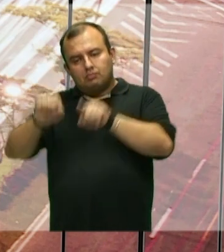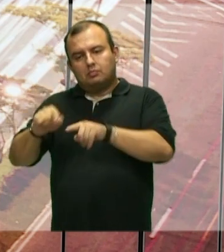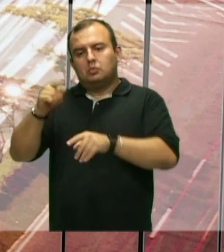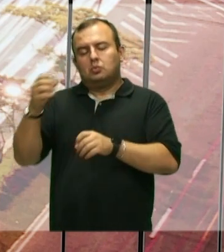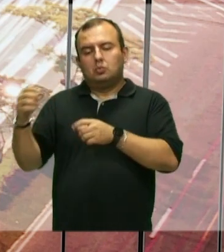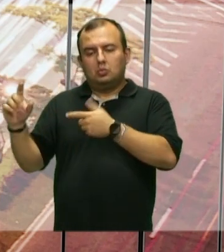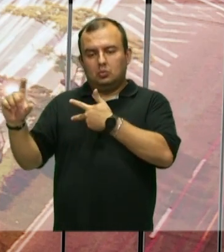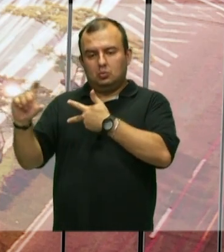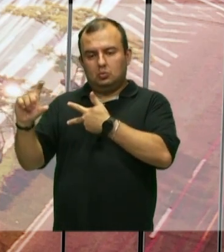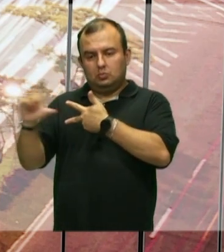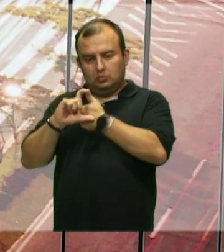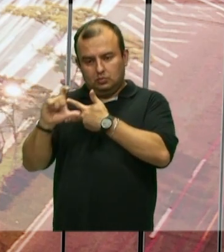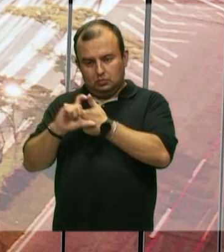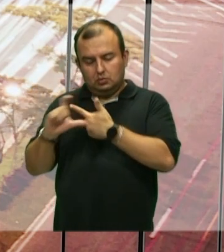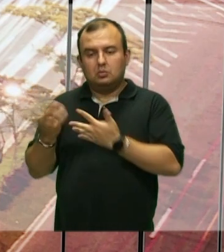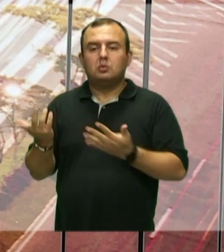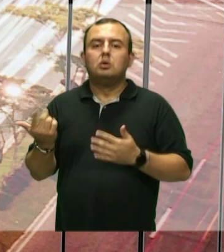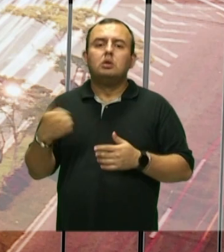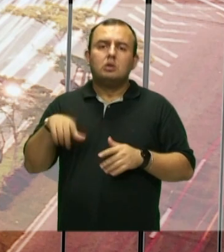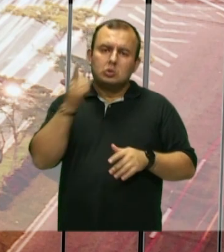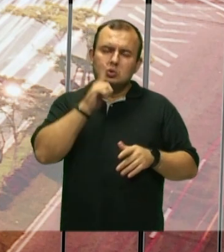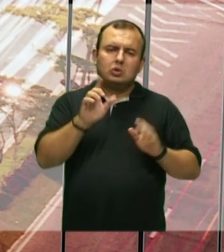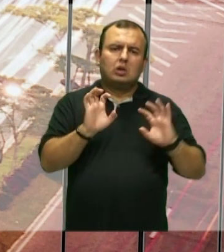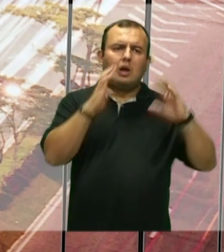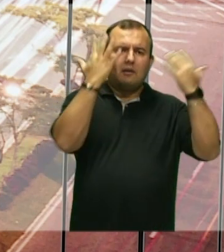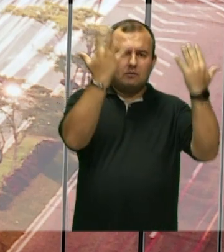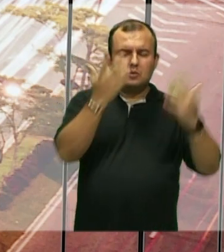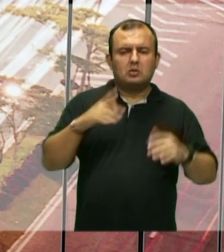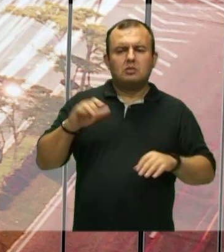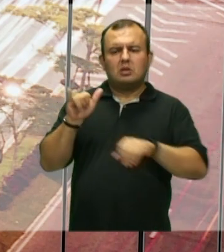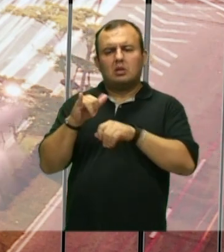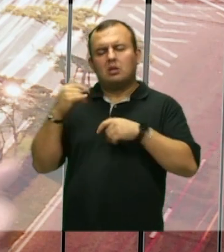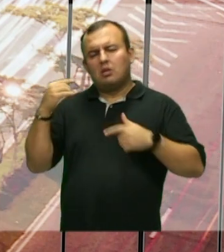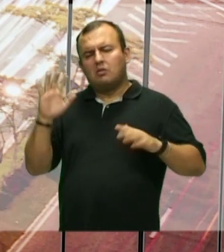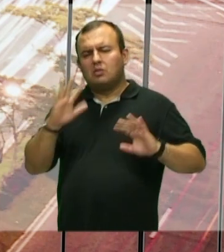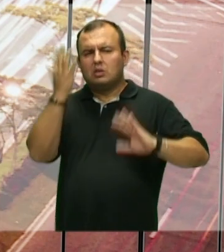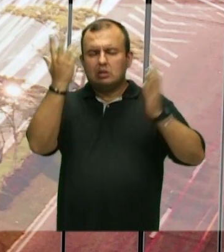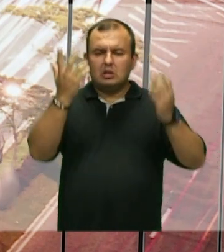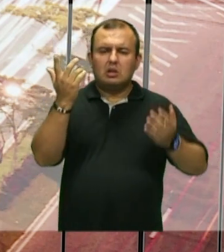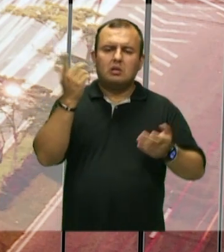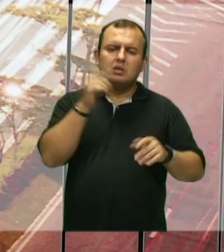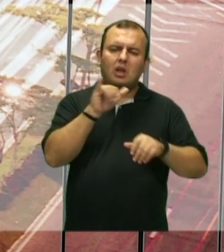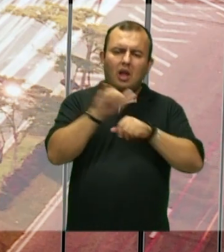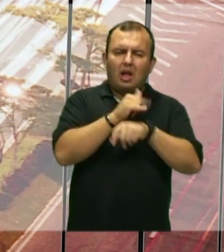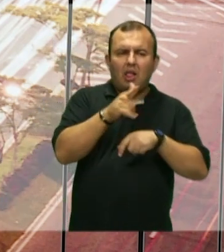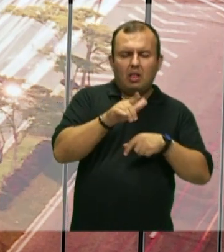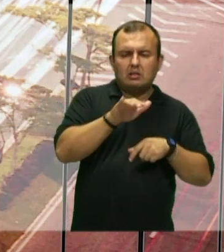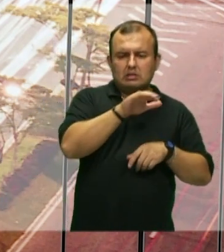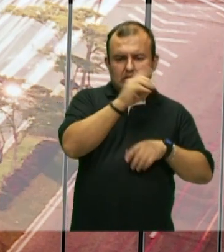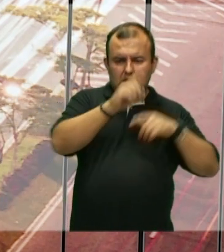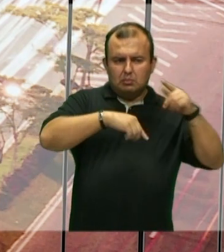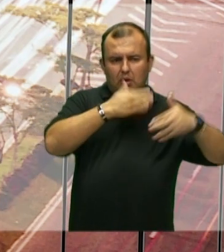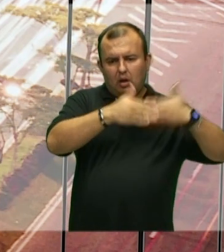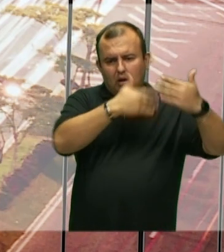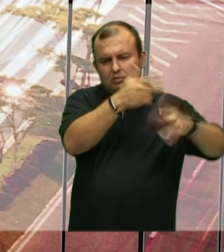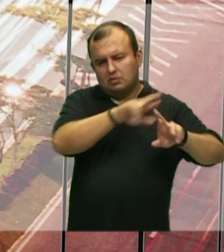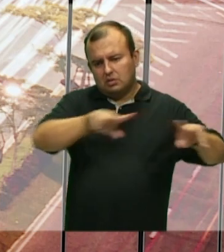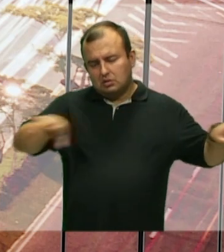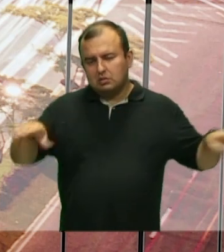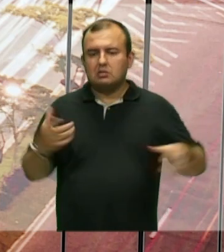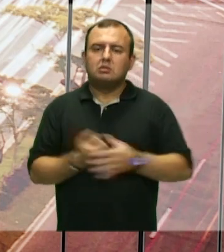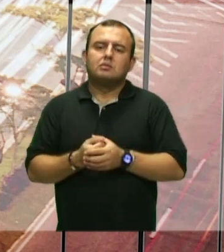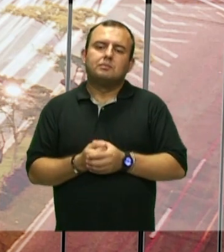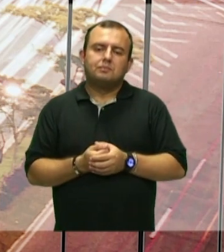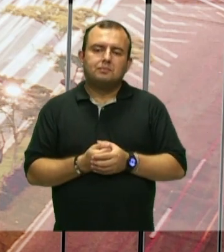a realizar os seus próprios eventos, fazer uma série de ações, né, como rifas, sorteios, entre outras coisas, não é, vereador?